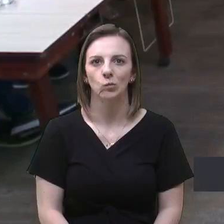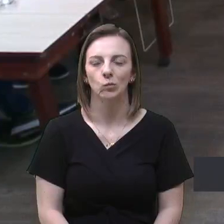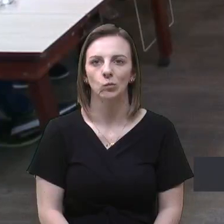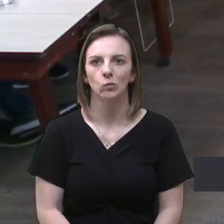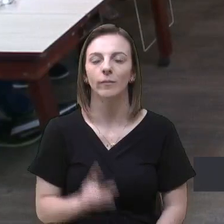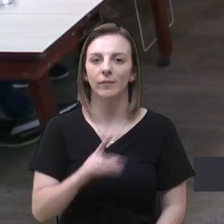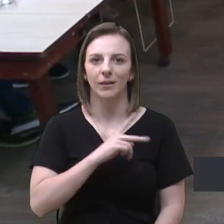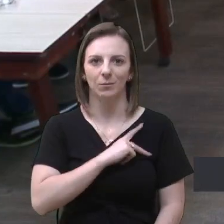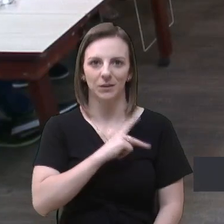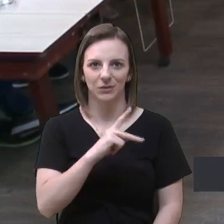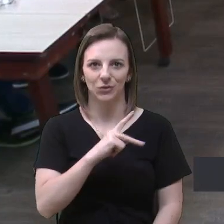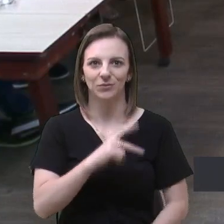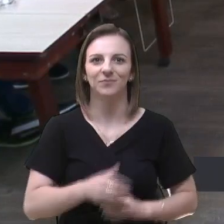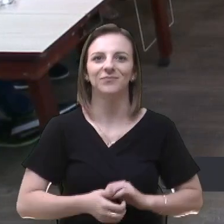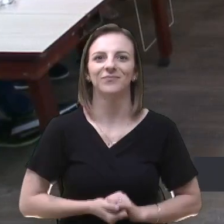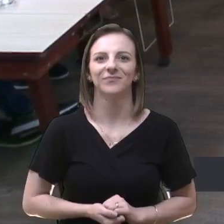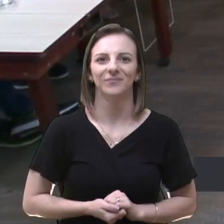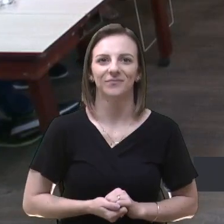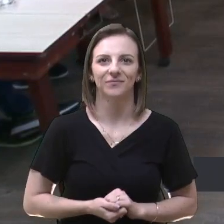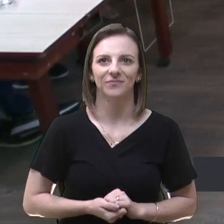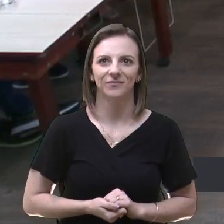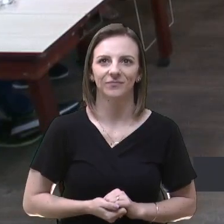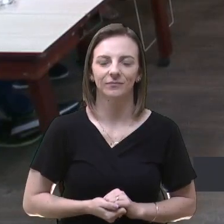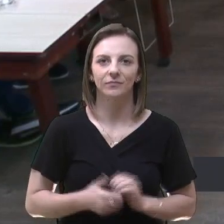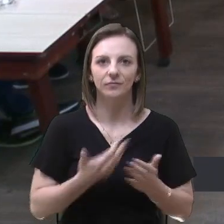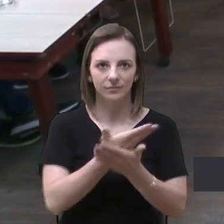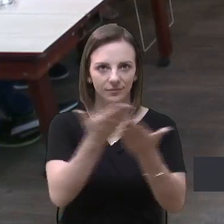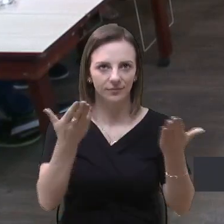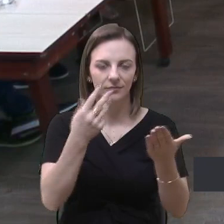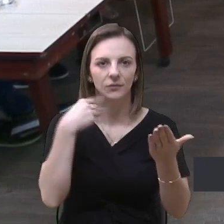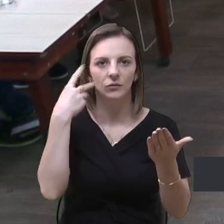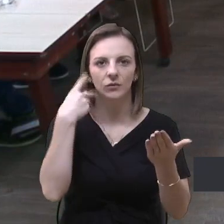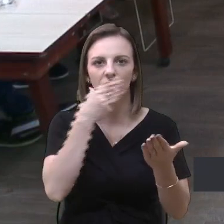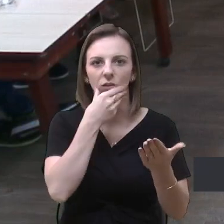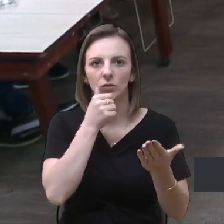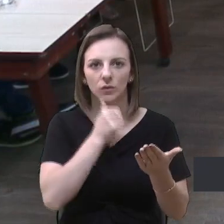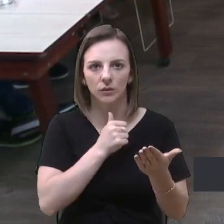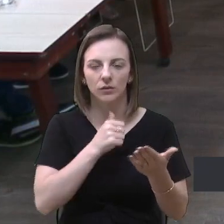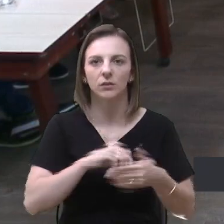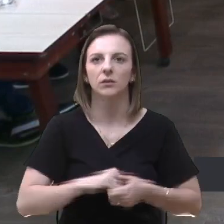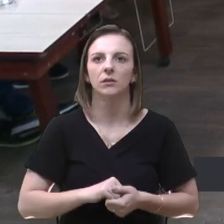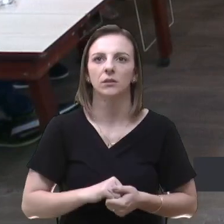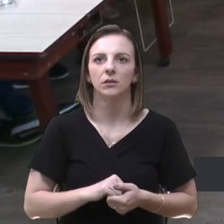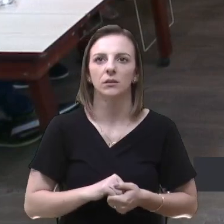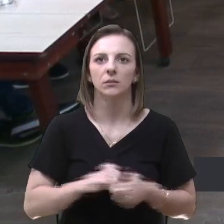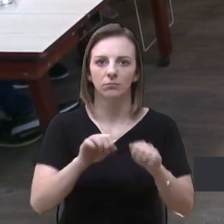Senhor presidente, senhoras vereadoras e senhores vereadores, público aqui presente.